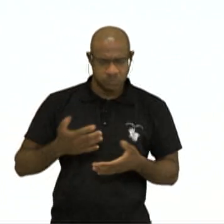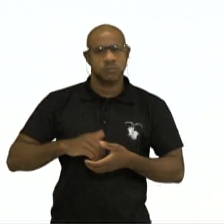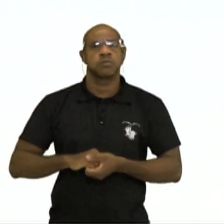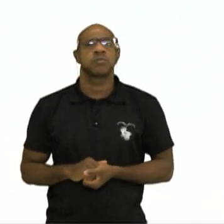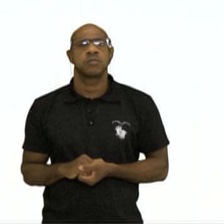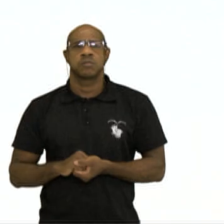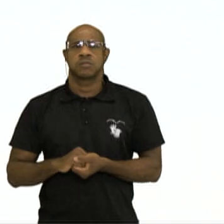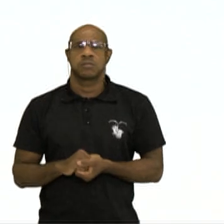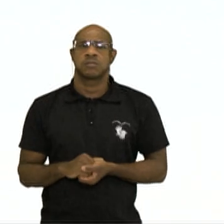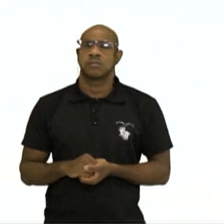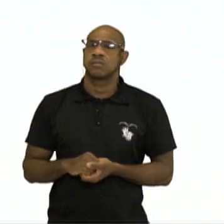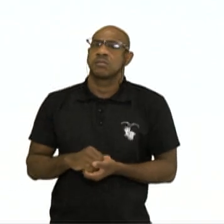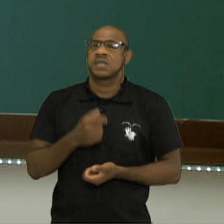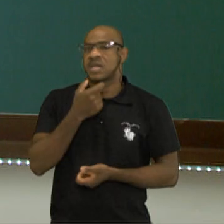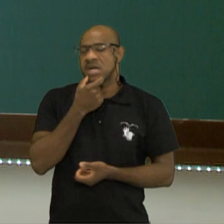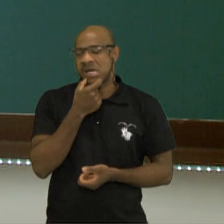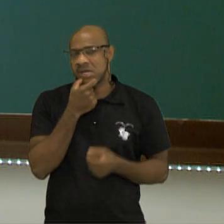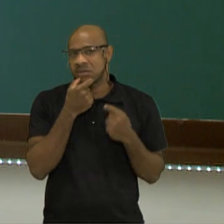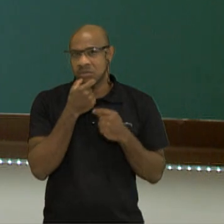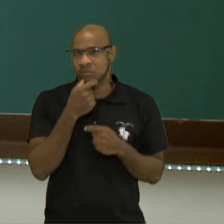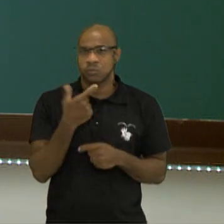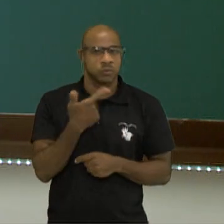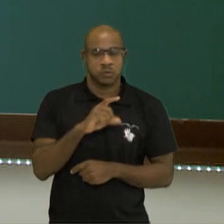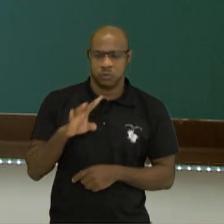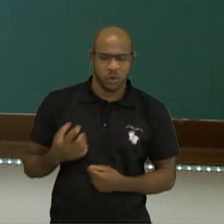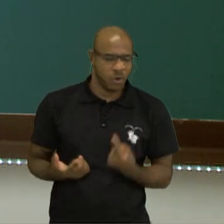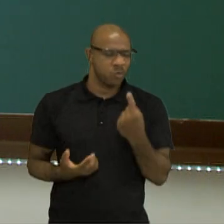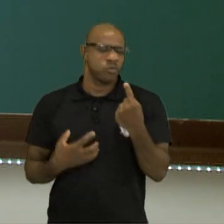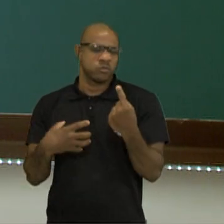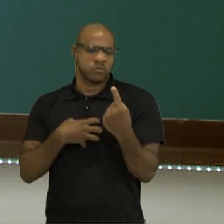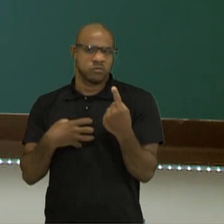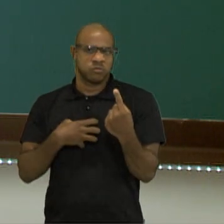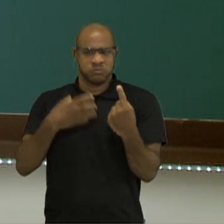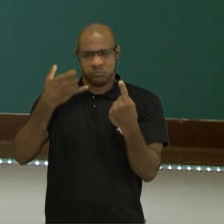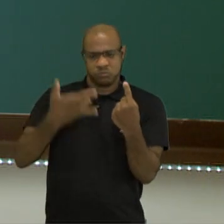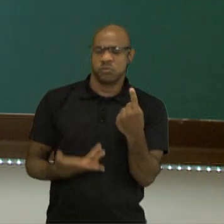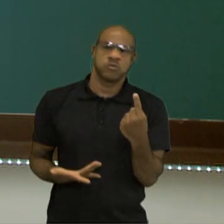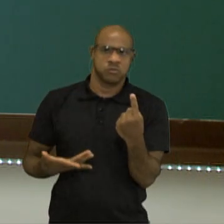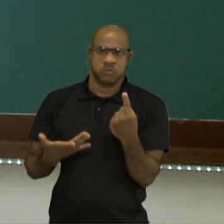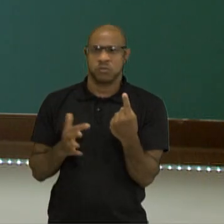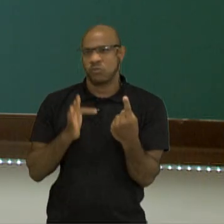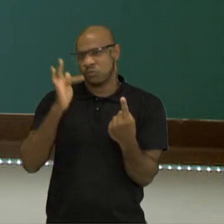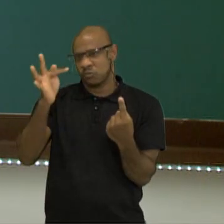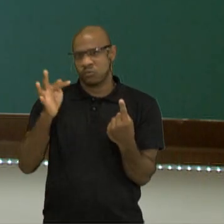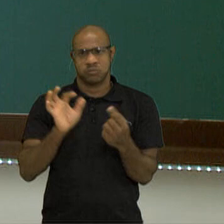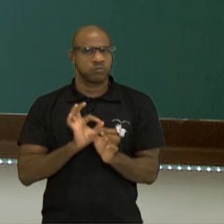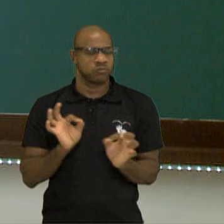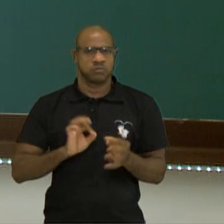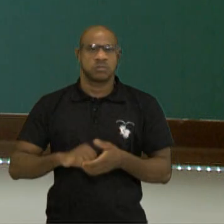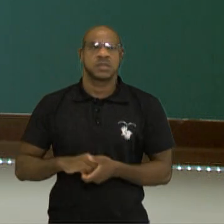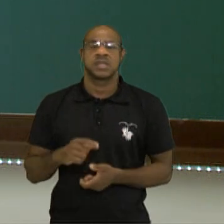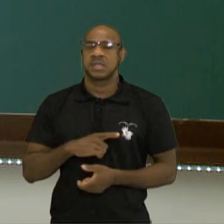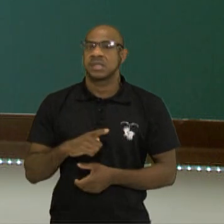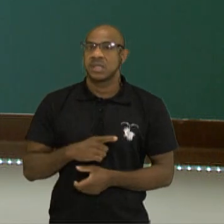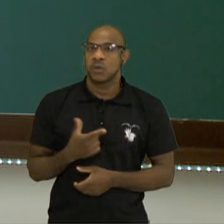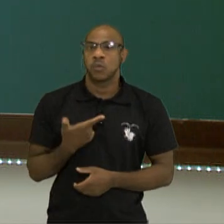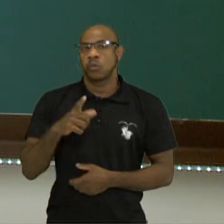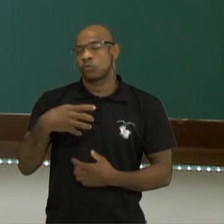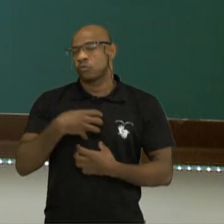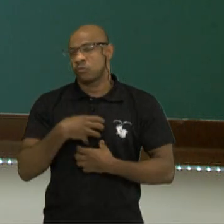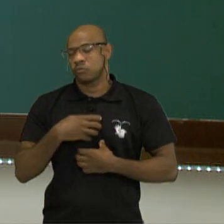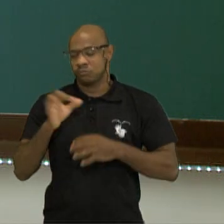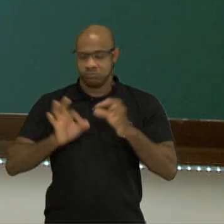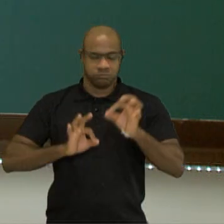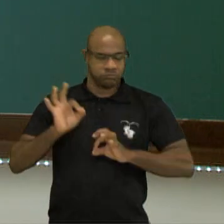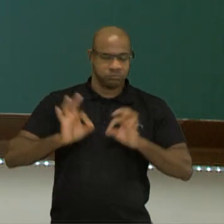na língua inglesa não há apenas uma forma para se falar sobre futuro. Existe aquela forma mais planejada de algo